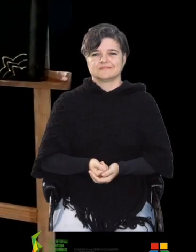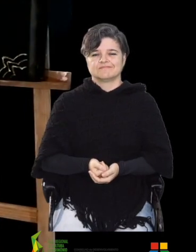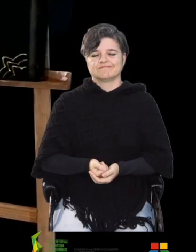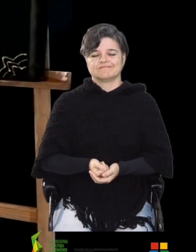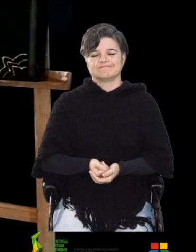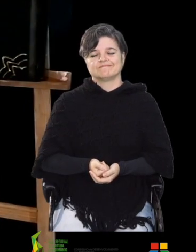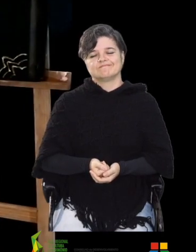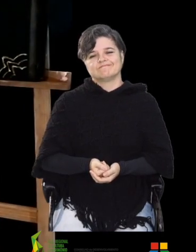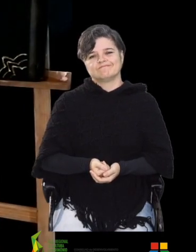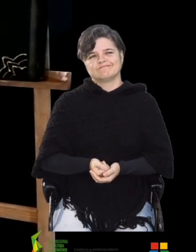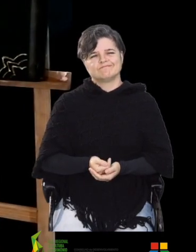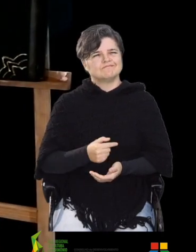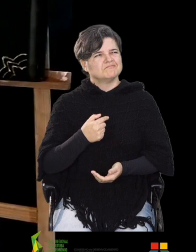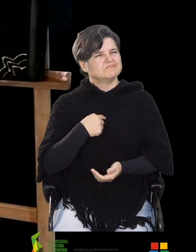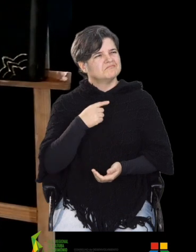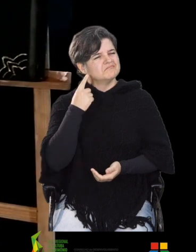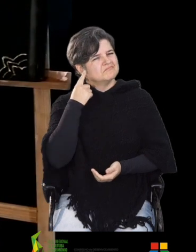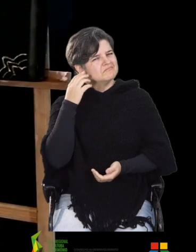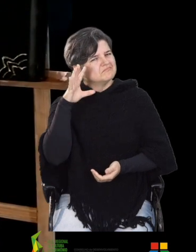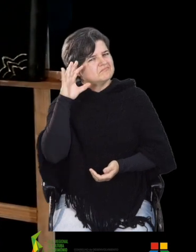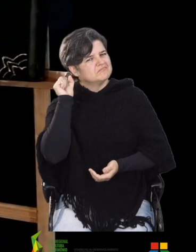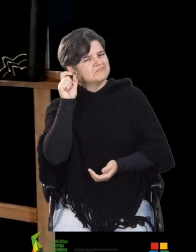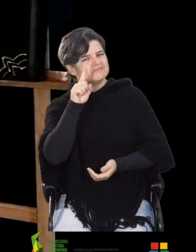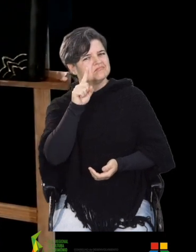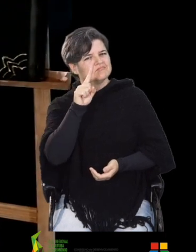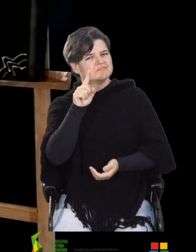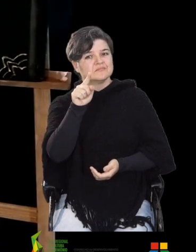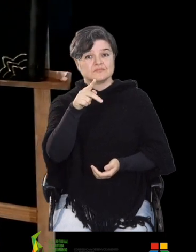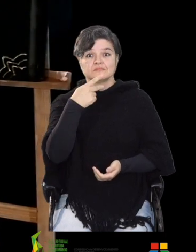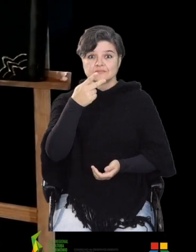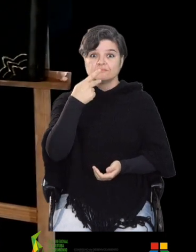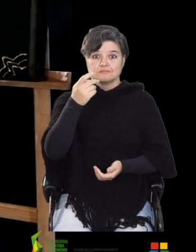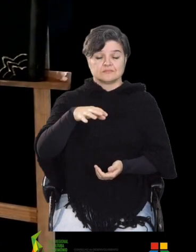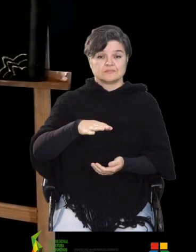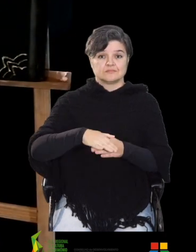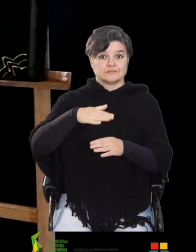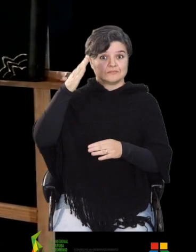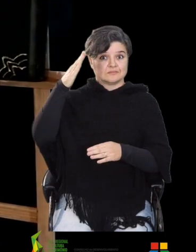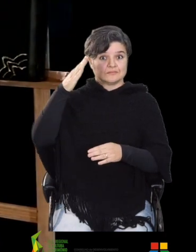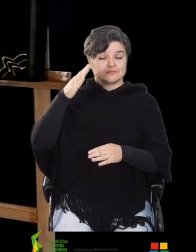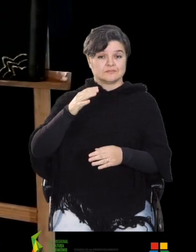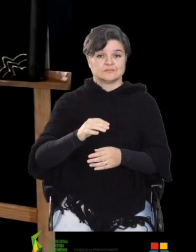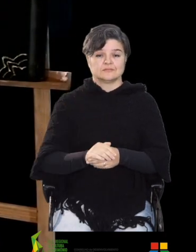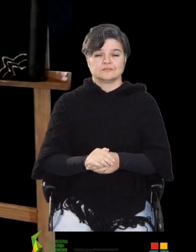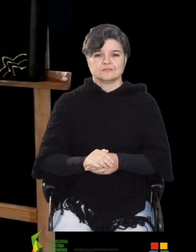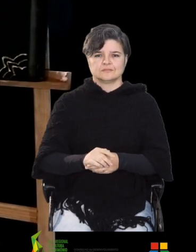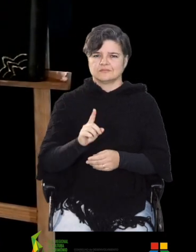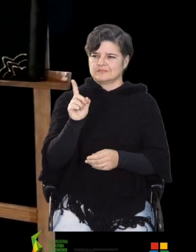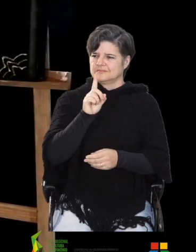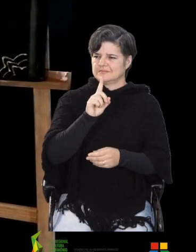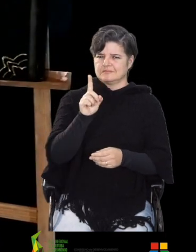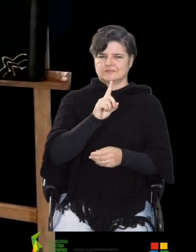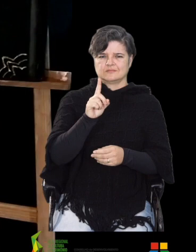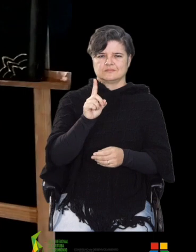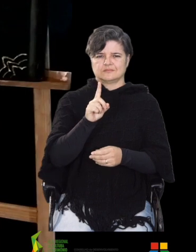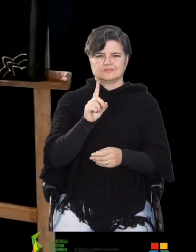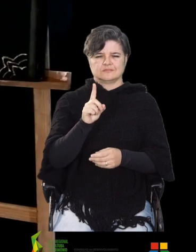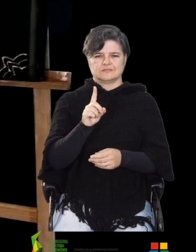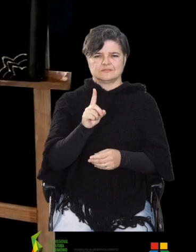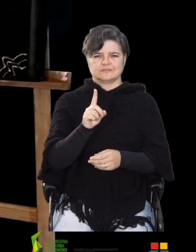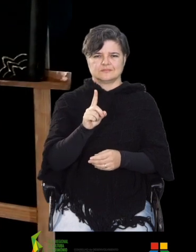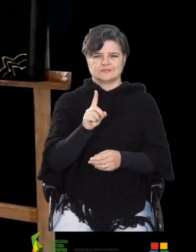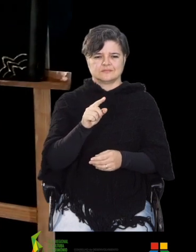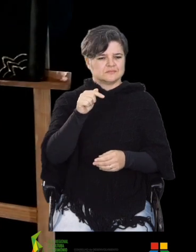eu não tô escutando fala mais alto o que não claro que não